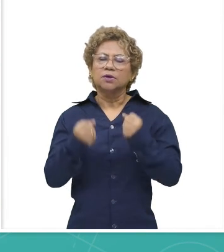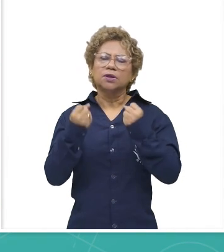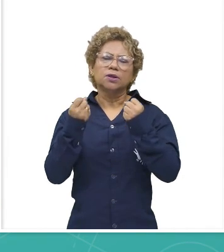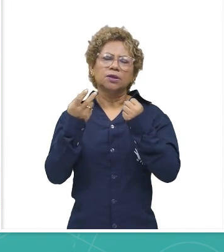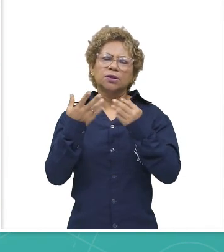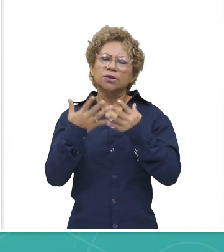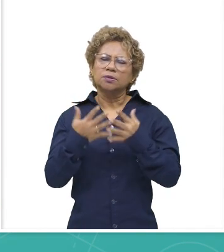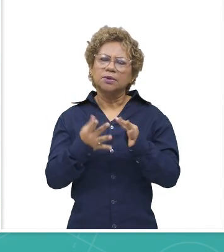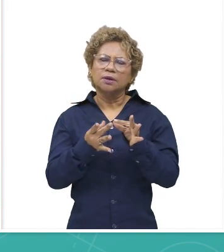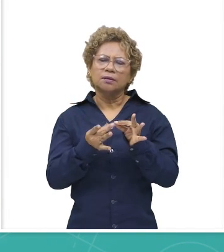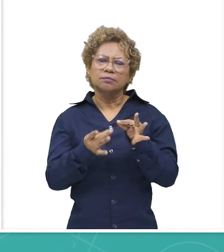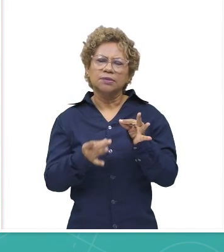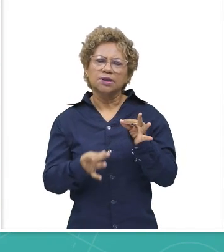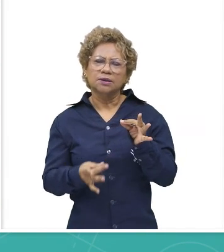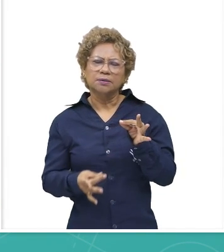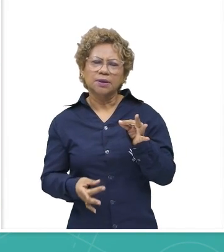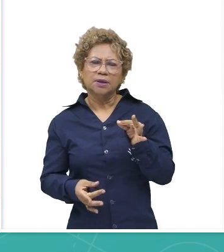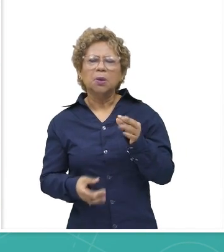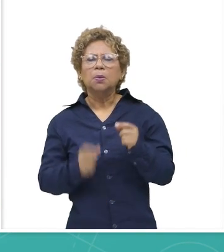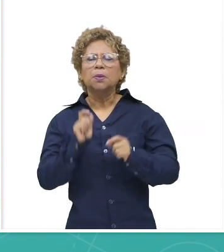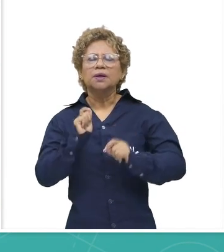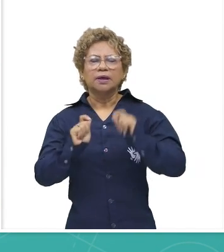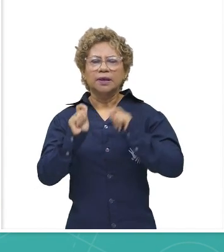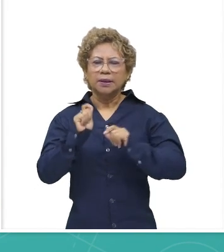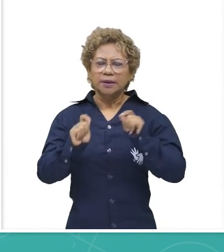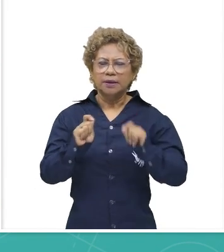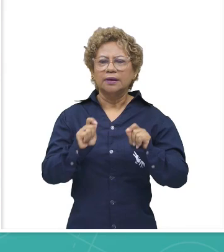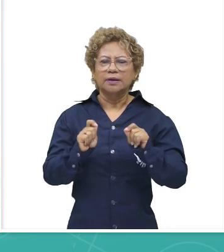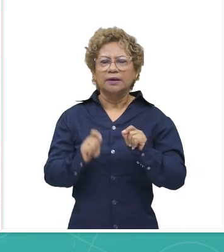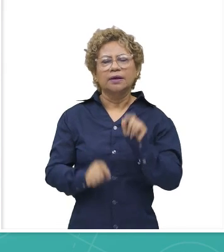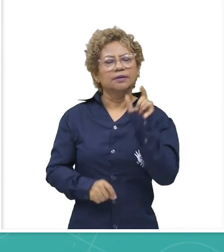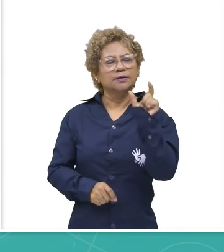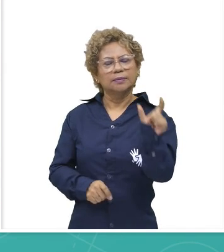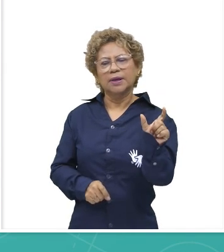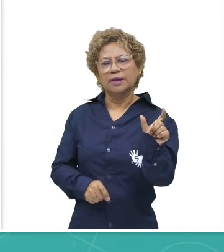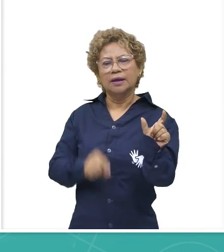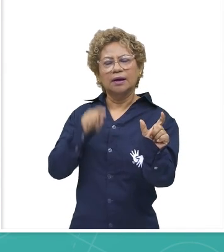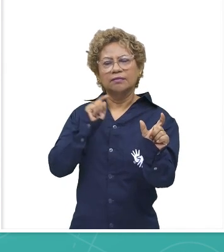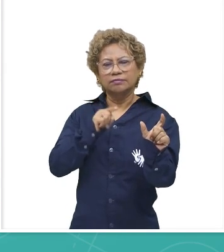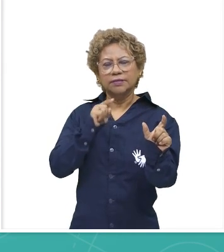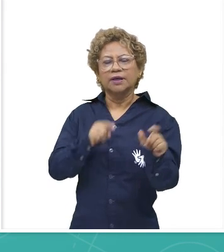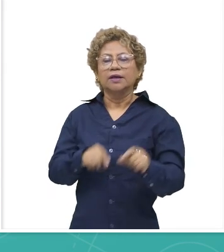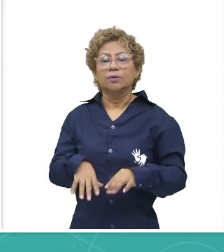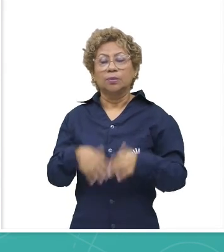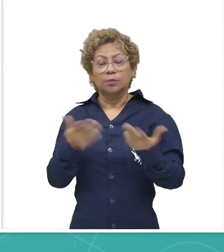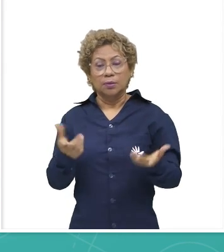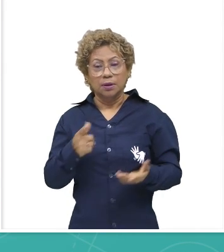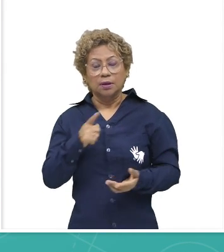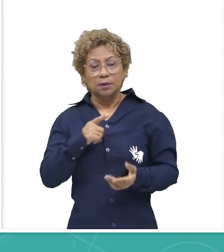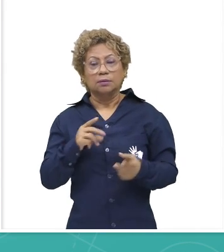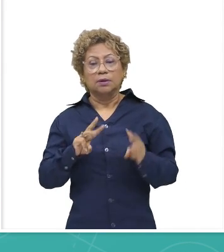que é, professora, essa compressibilidade? Quando a matéria sofre a ação de uma força,